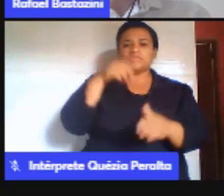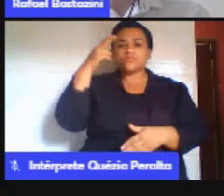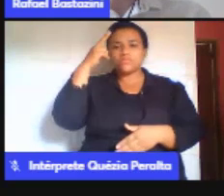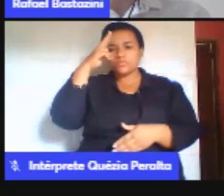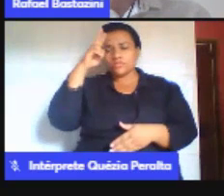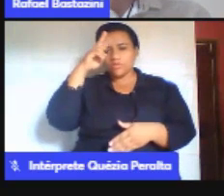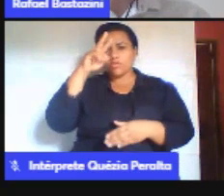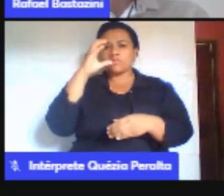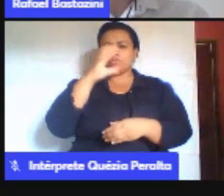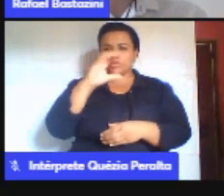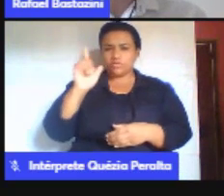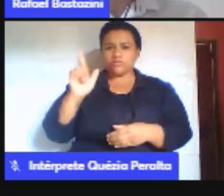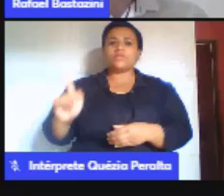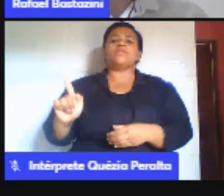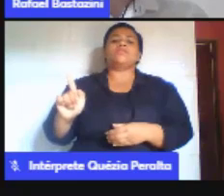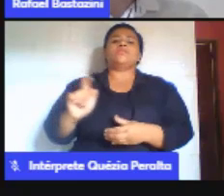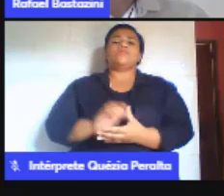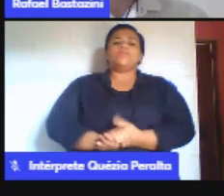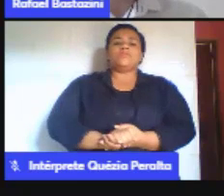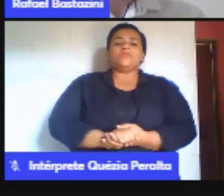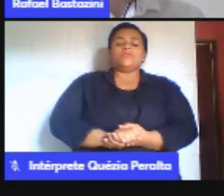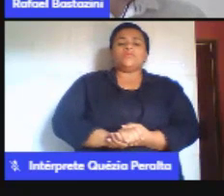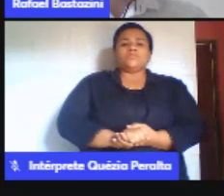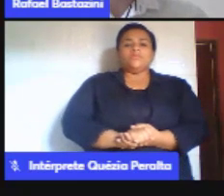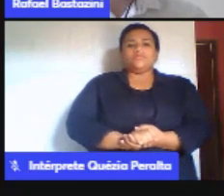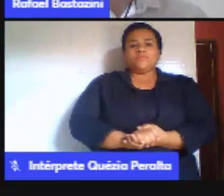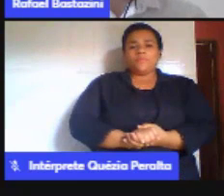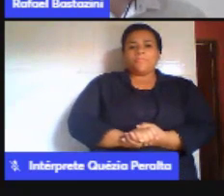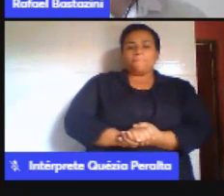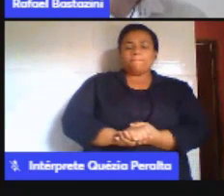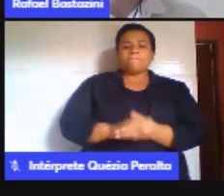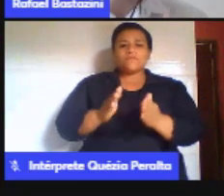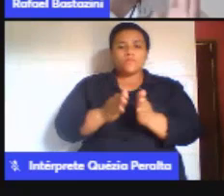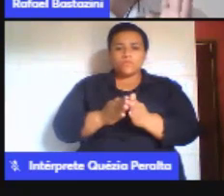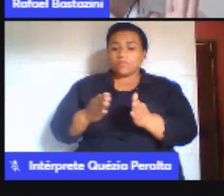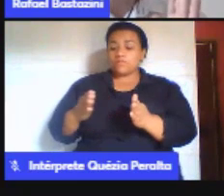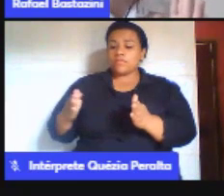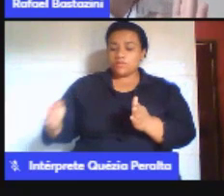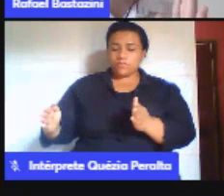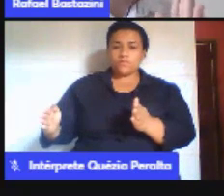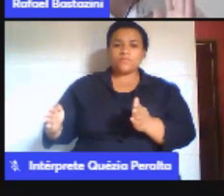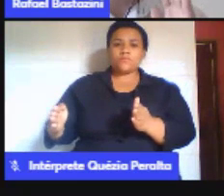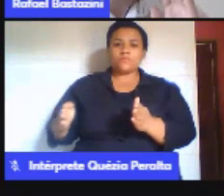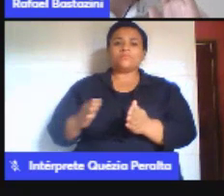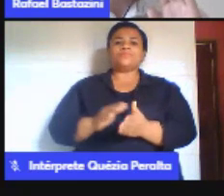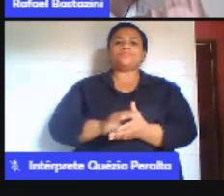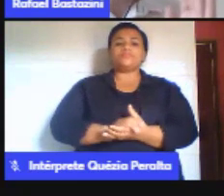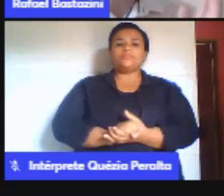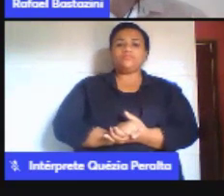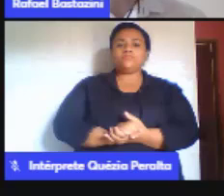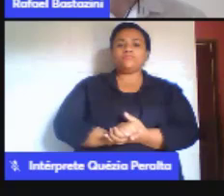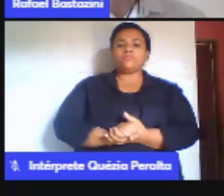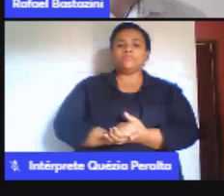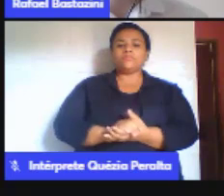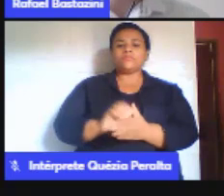por meio de uma revisão dos periódicos do período que a gente analisou. A gente analisou, pessoal,